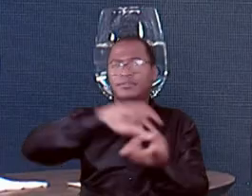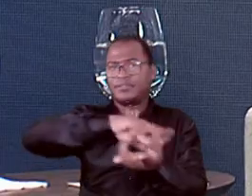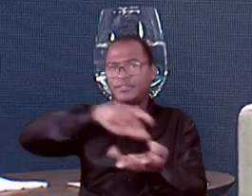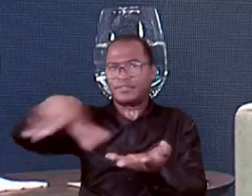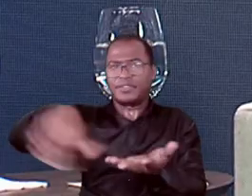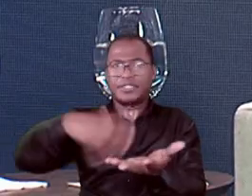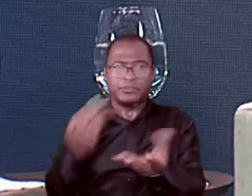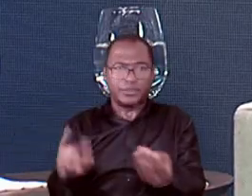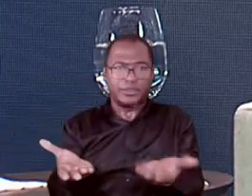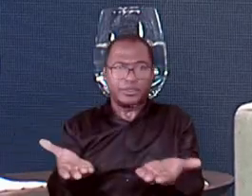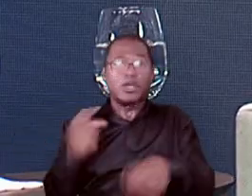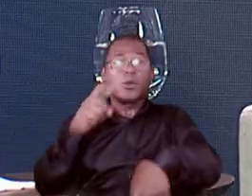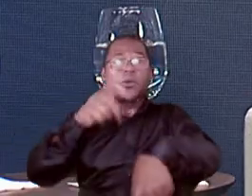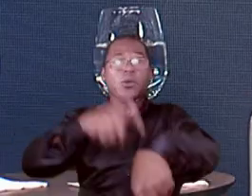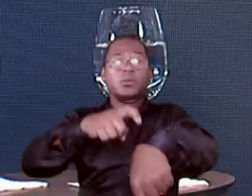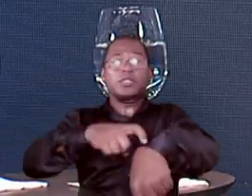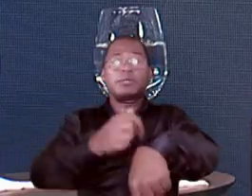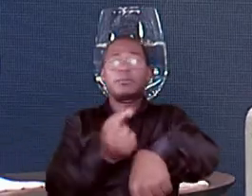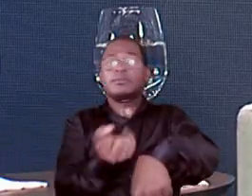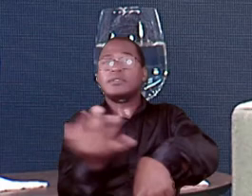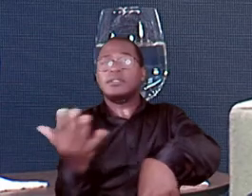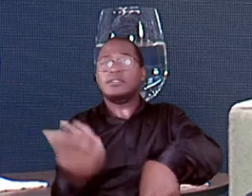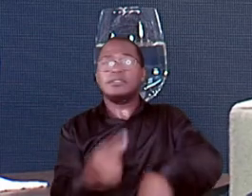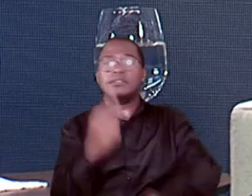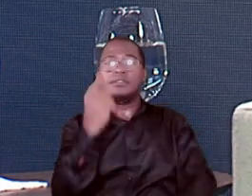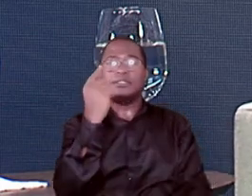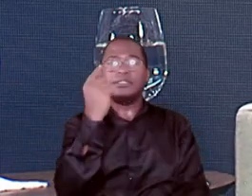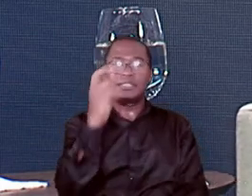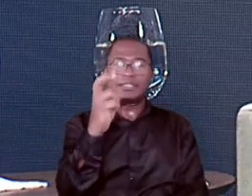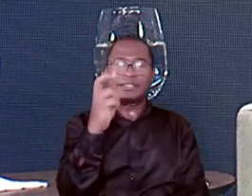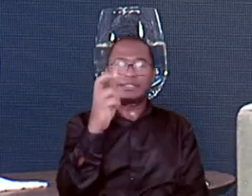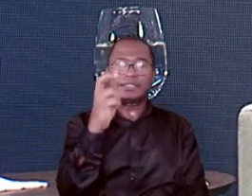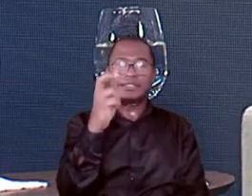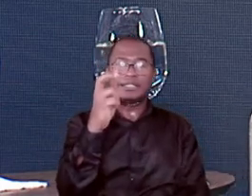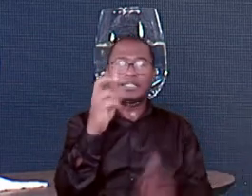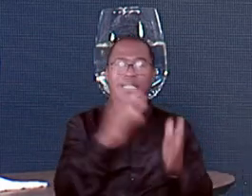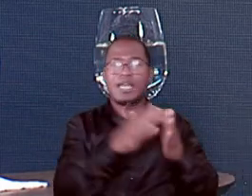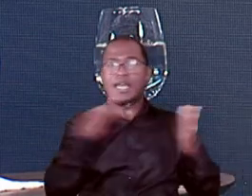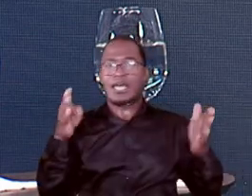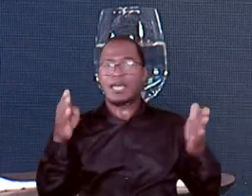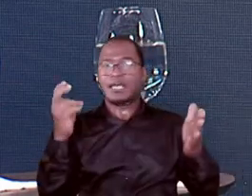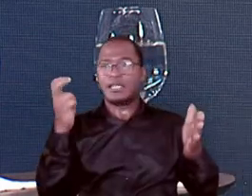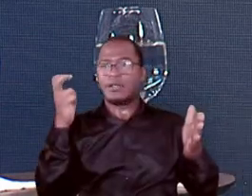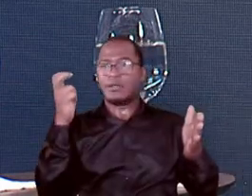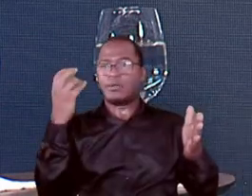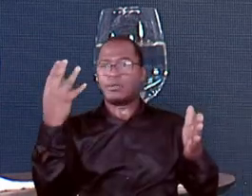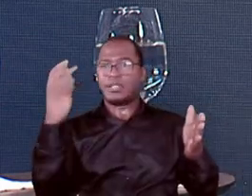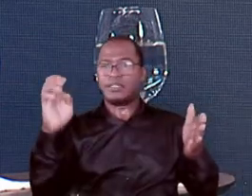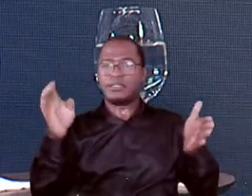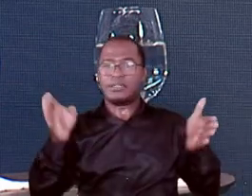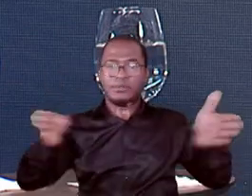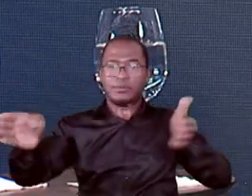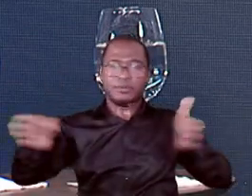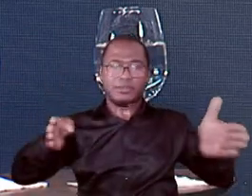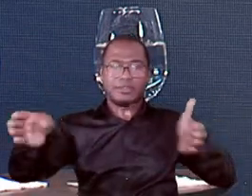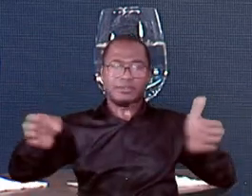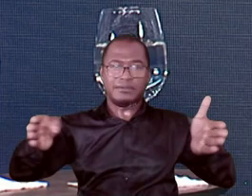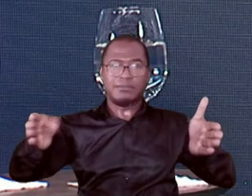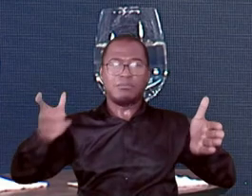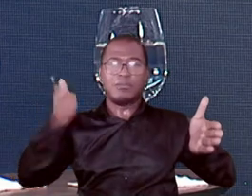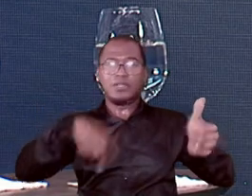vai durar de 15 a 45 dias em média para essa tomada de crédito isso